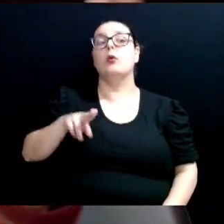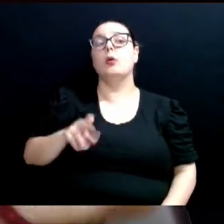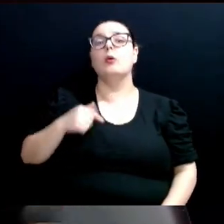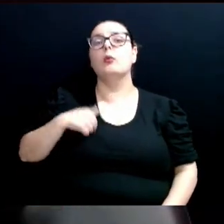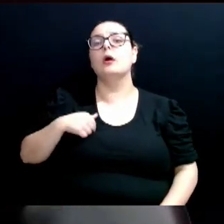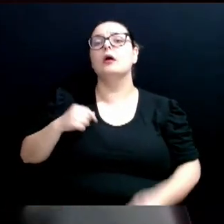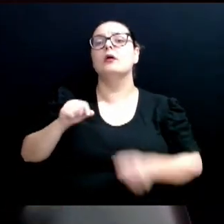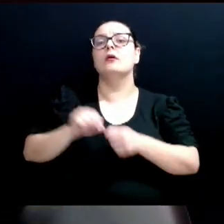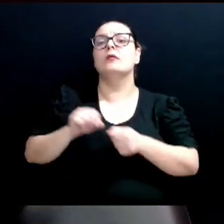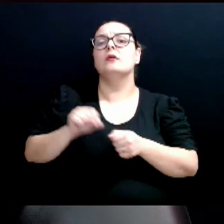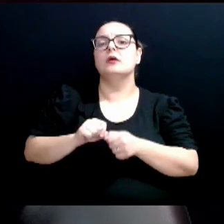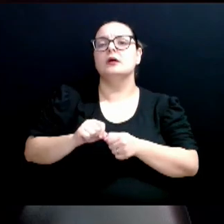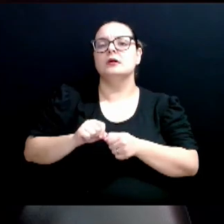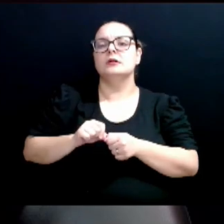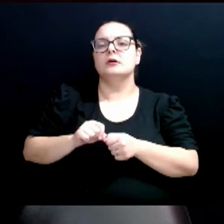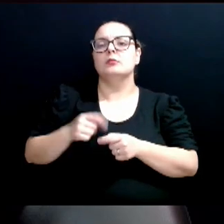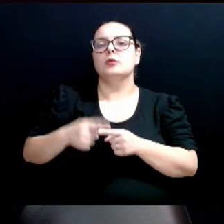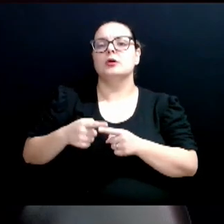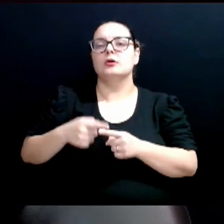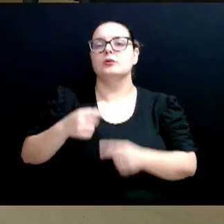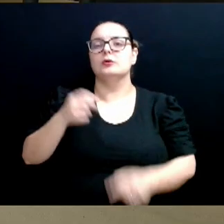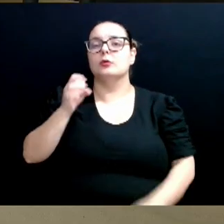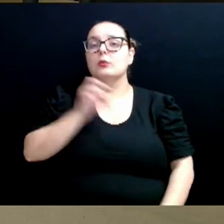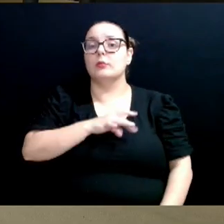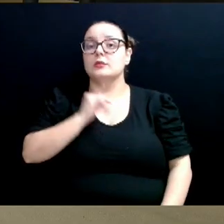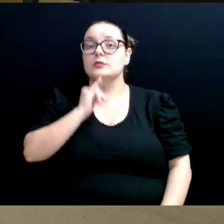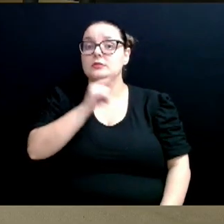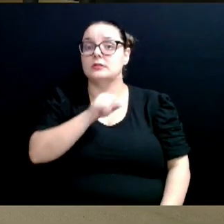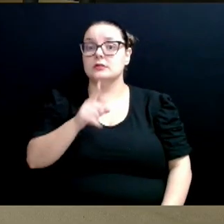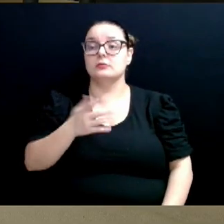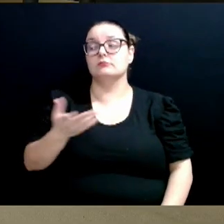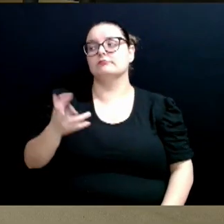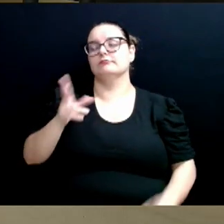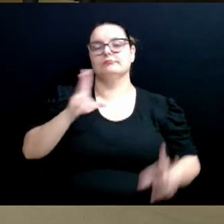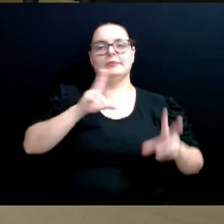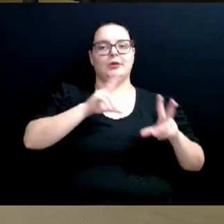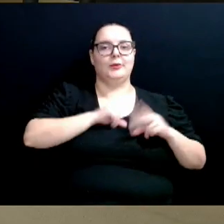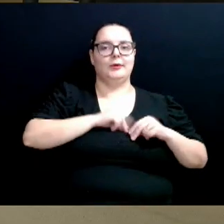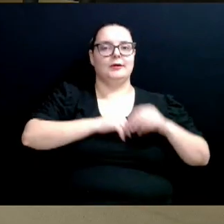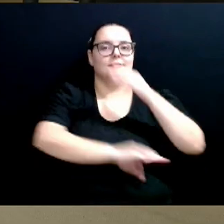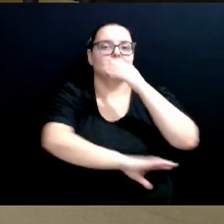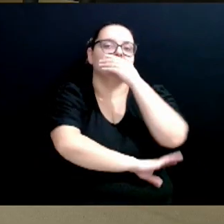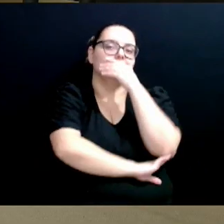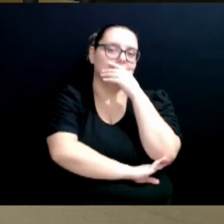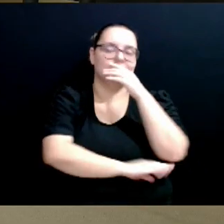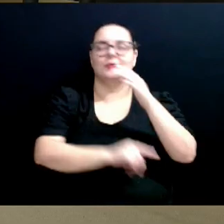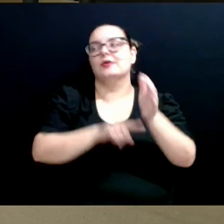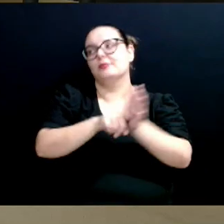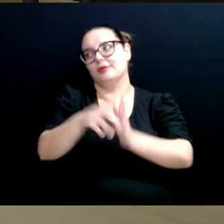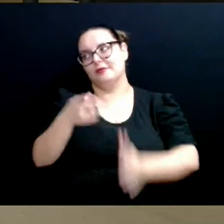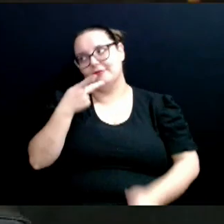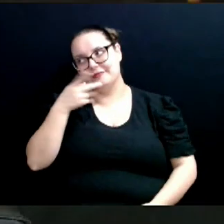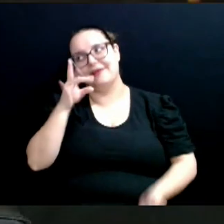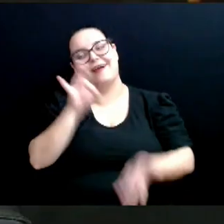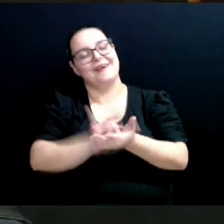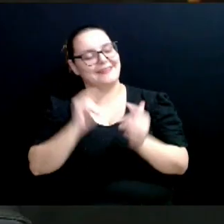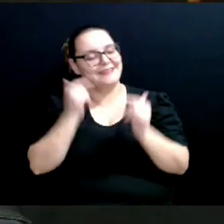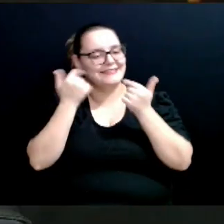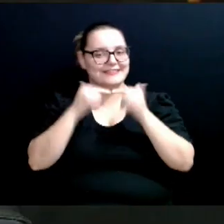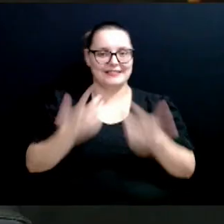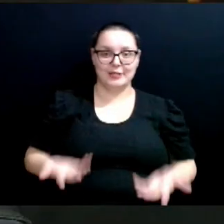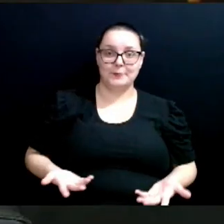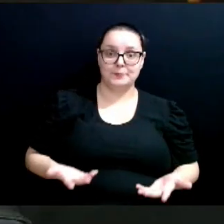dizer não? Nossa. Gente, que pergunta, hein? Vamos falar a verdade. E dentro da